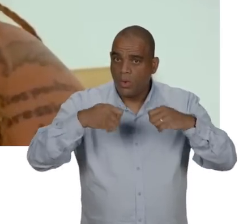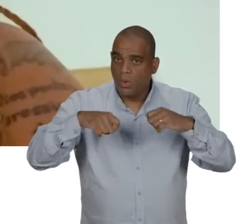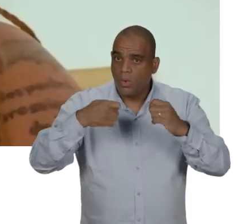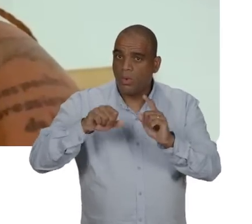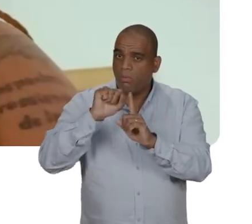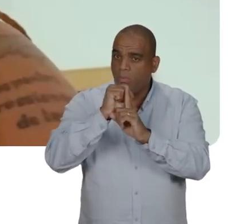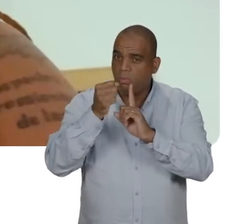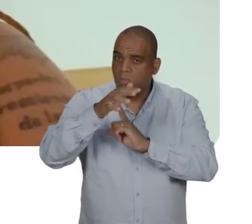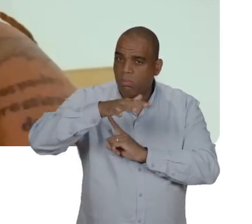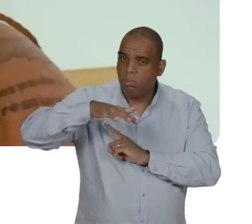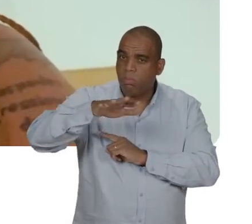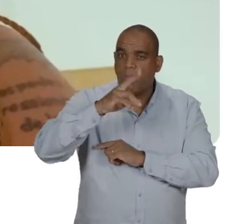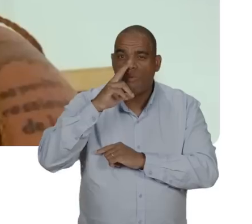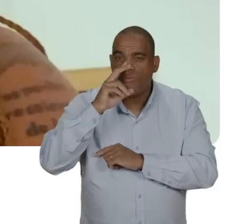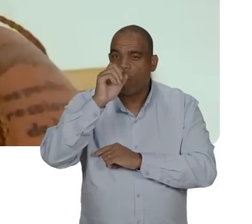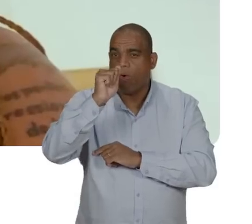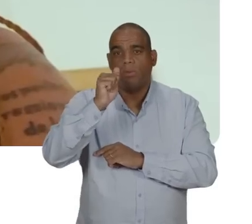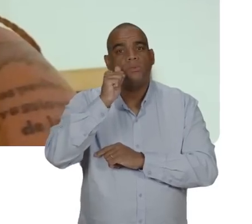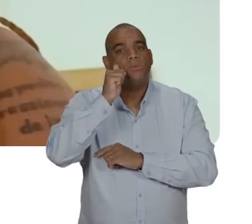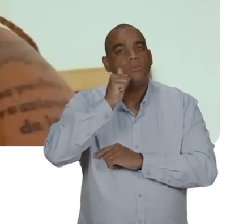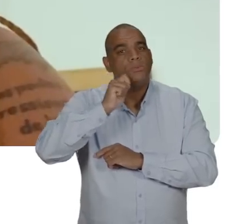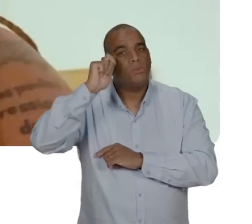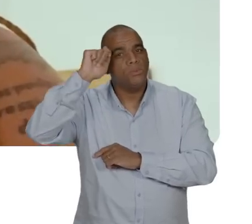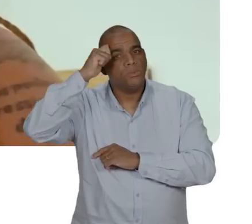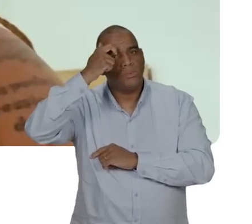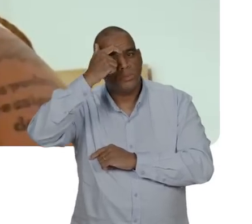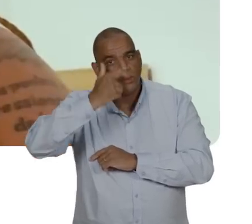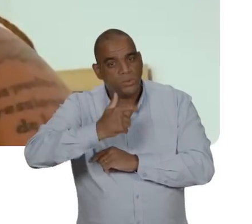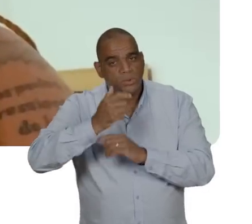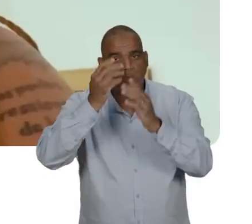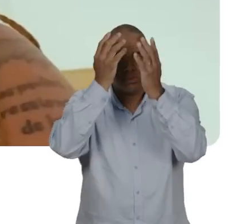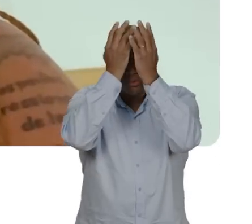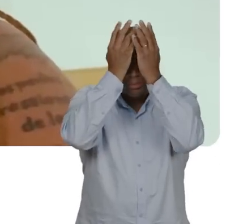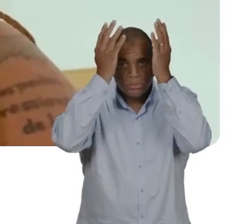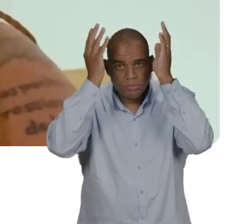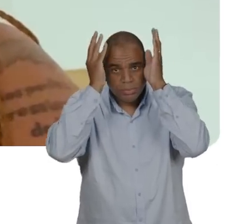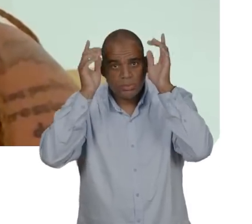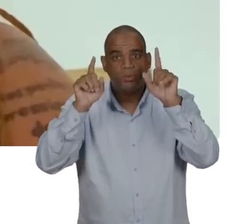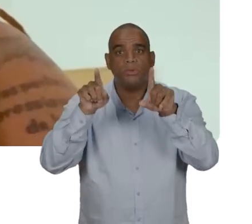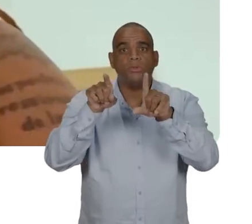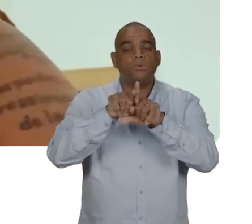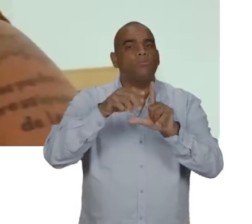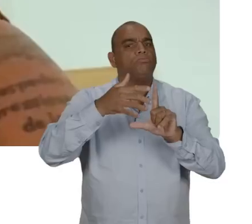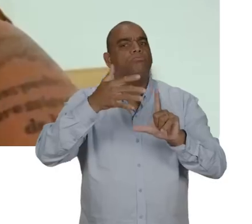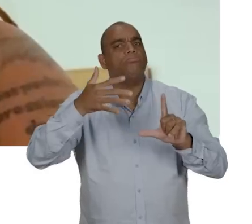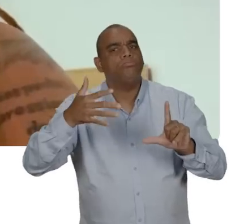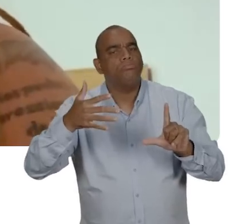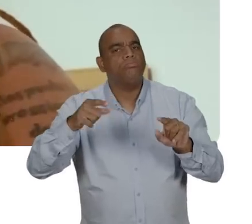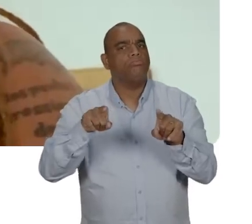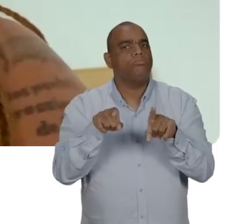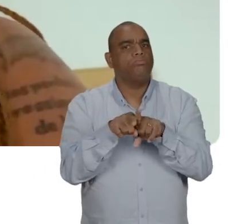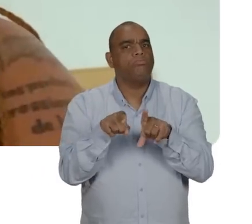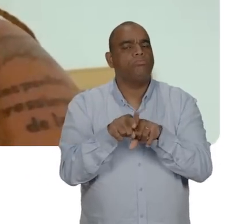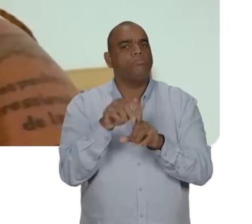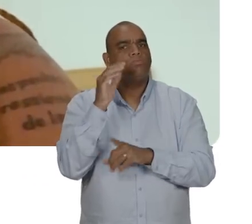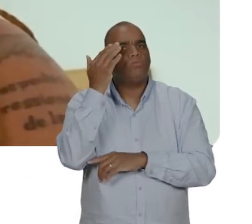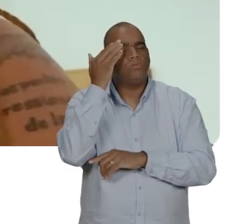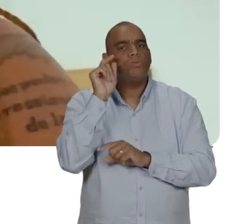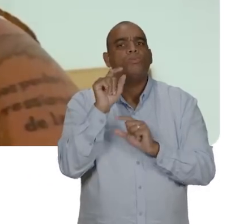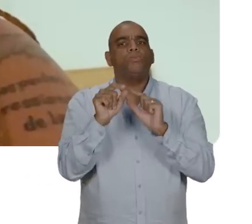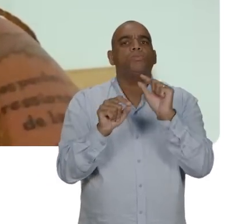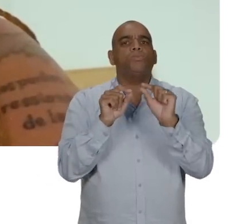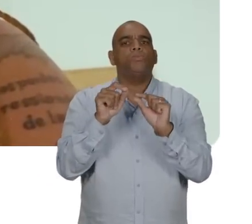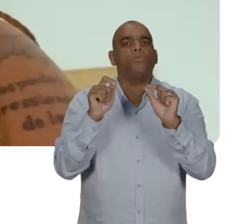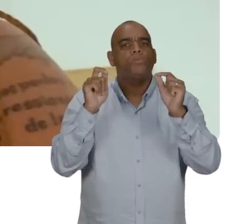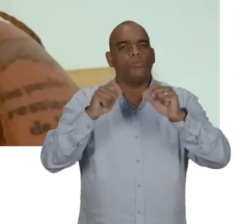que a gente tem enquanto sociedade estar fortalecendo essas candidaturas de mulheres negras e indígenas, né, de mulheres LGBTQIA+, porque a gente